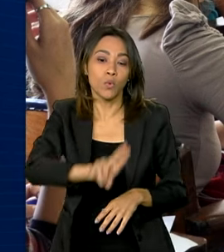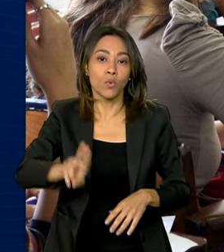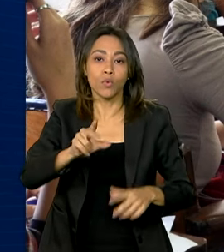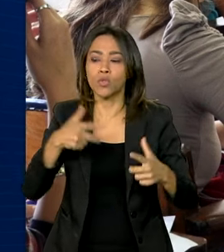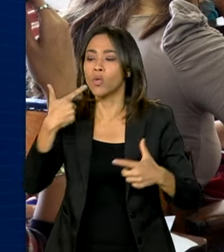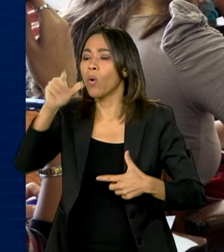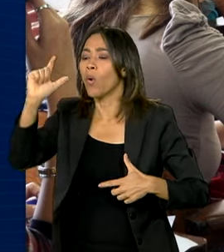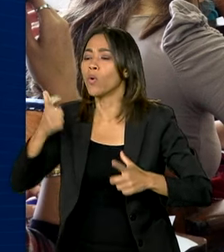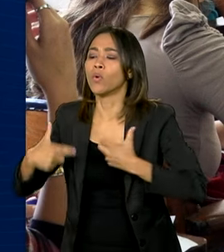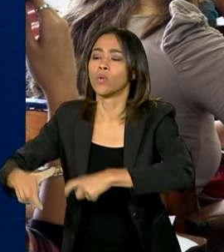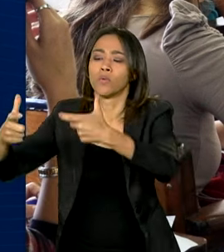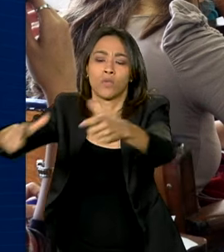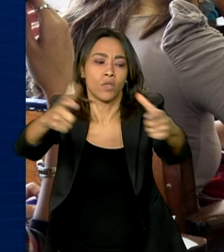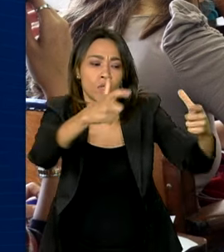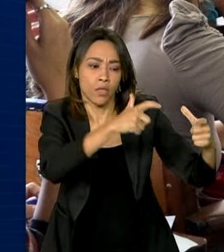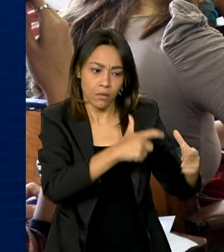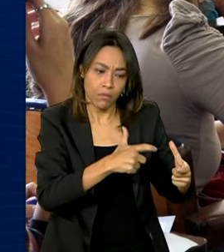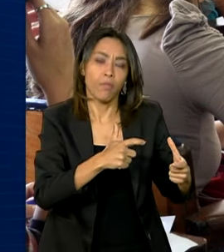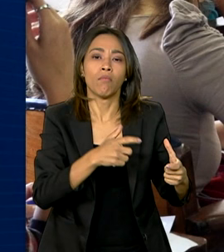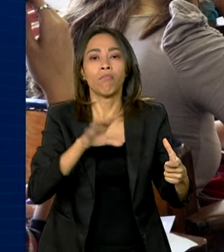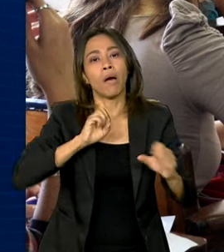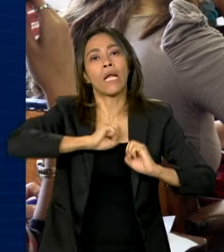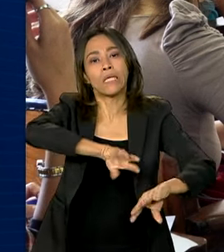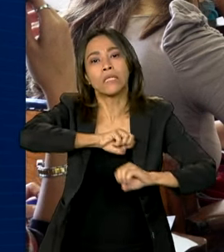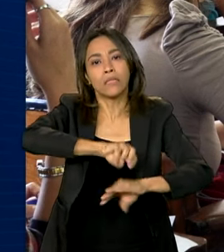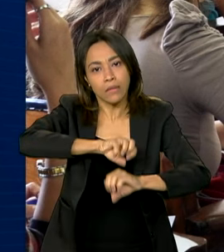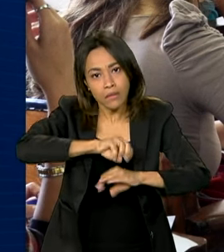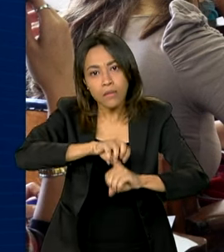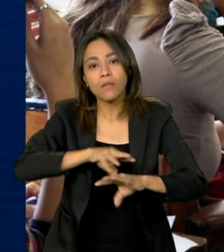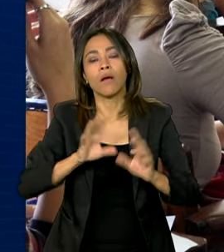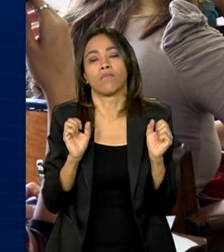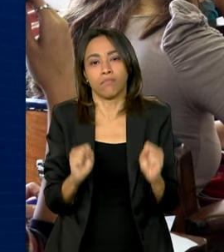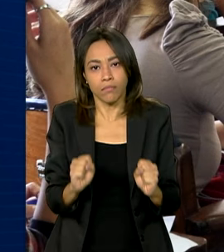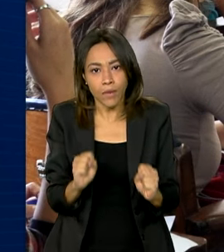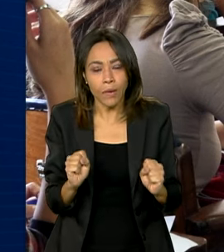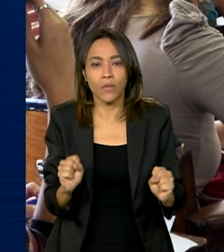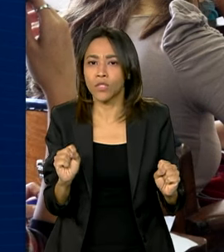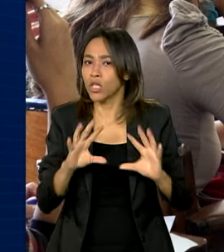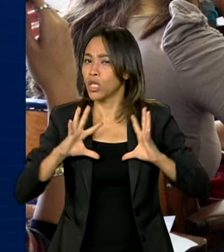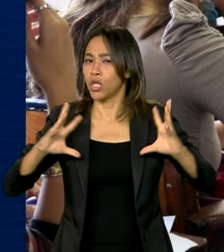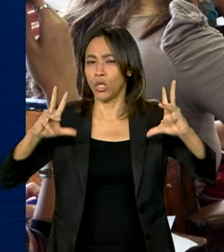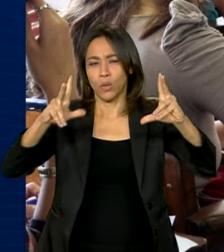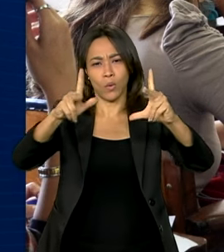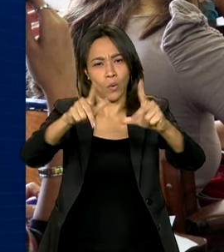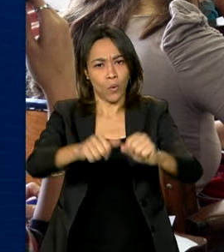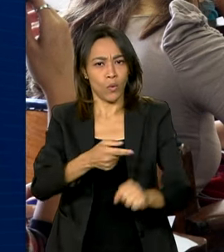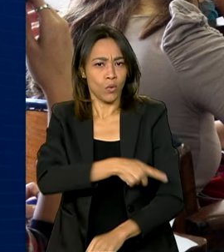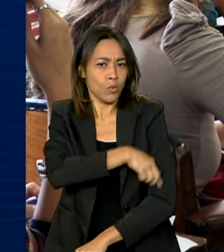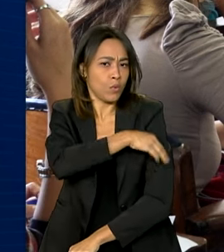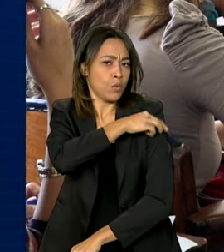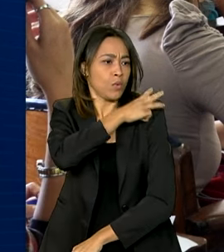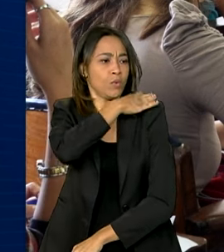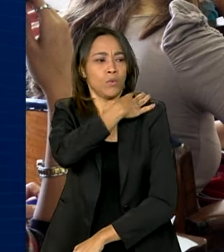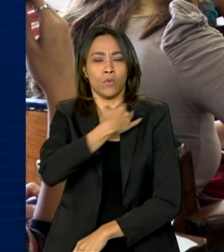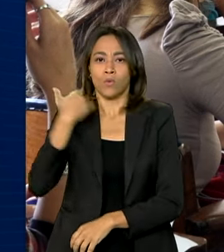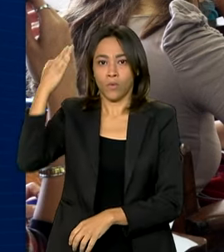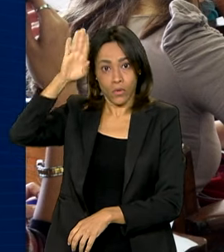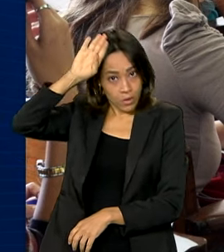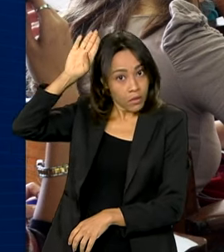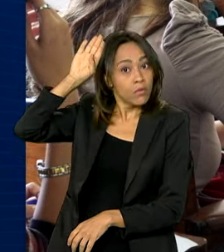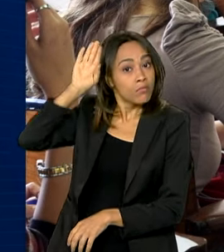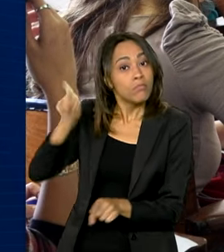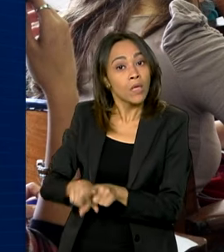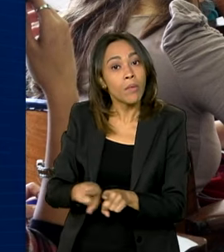de espaços alternativos para atividades letivas em todos os níveis de ensino.